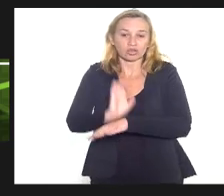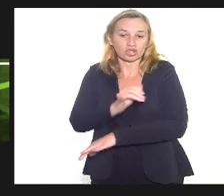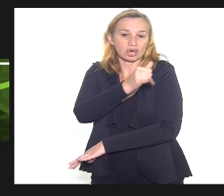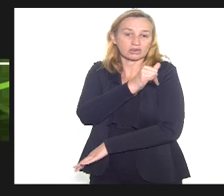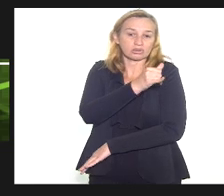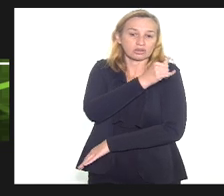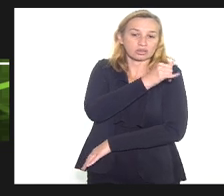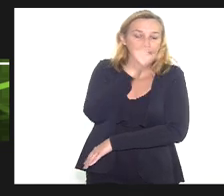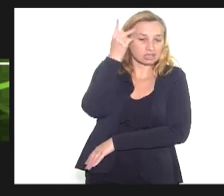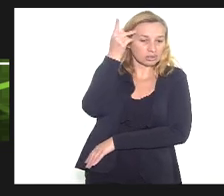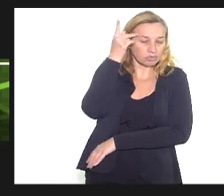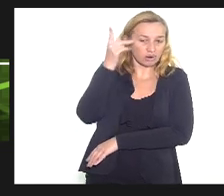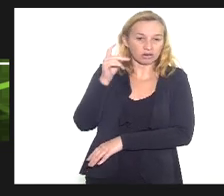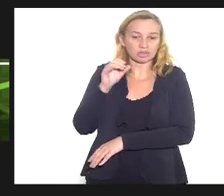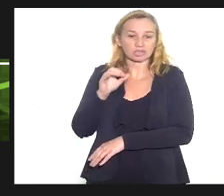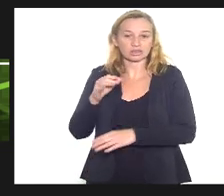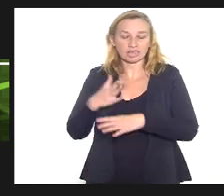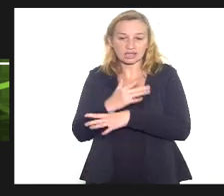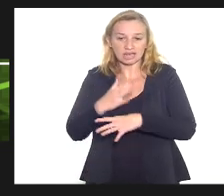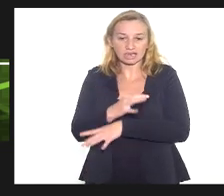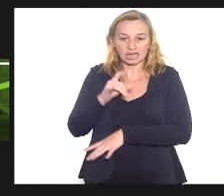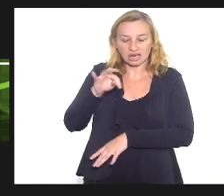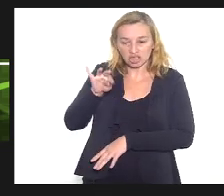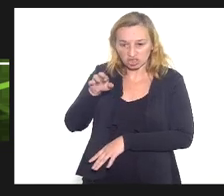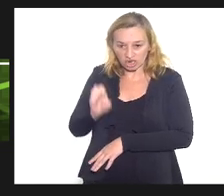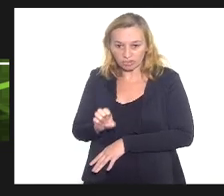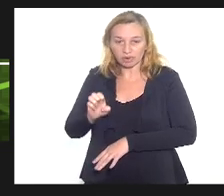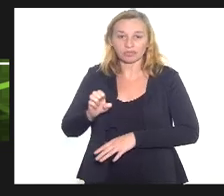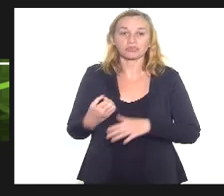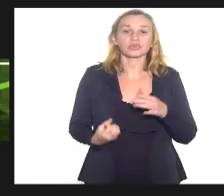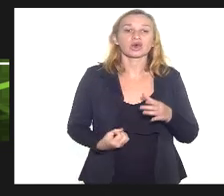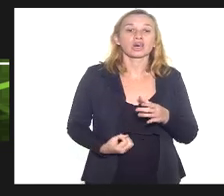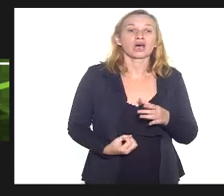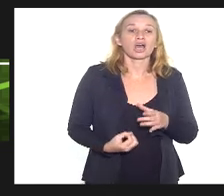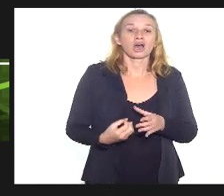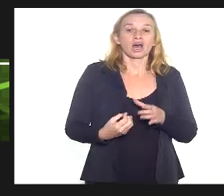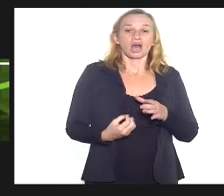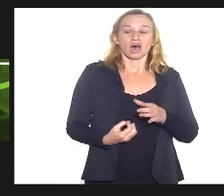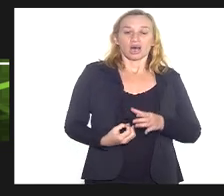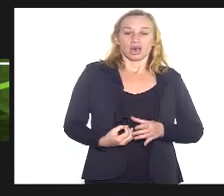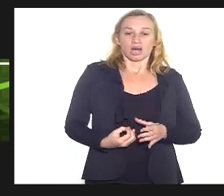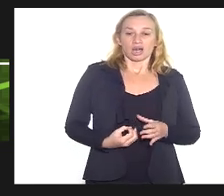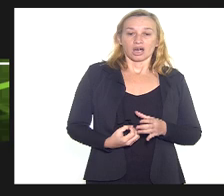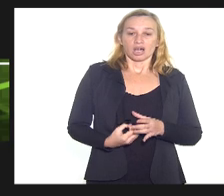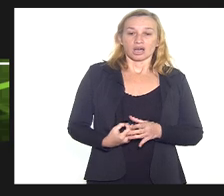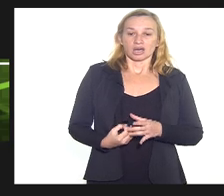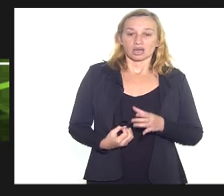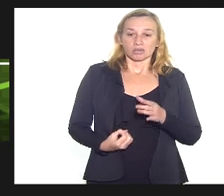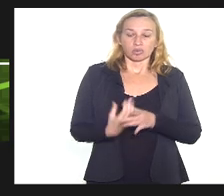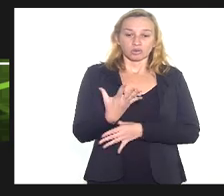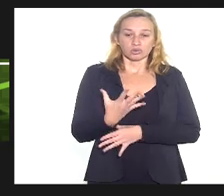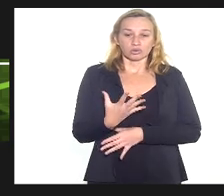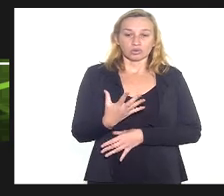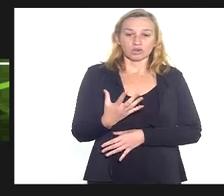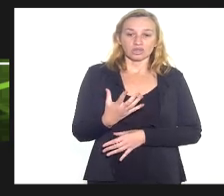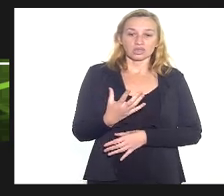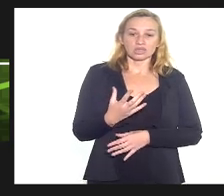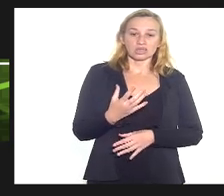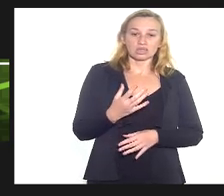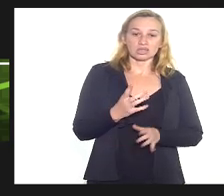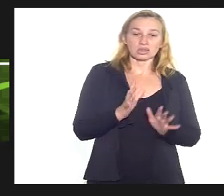cidade de Extrema. A Hutchison é uma empresa que ela produz acabamentos de borracha para a